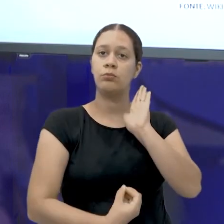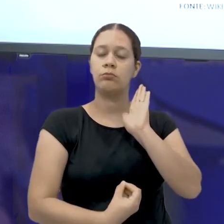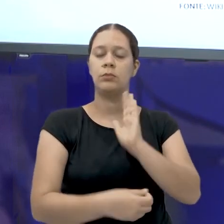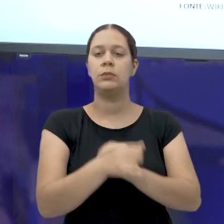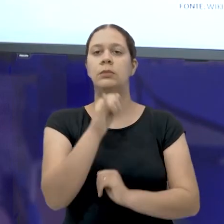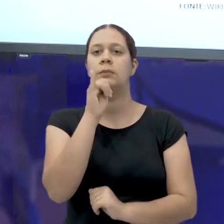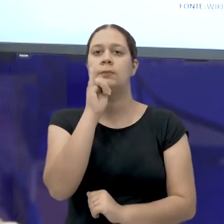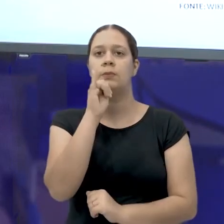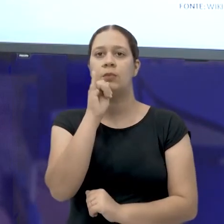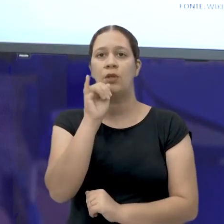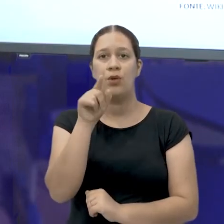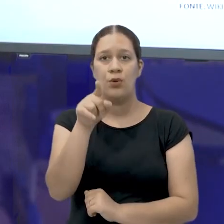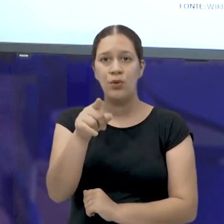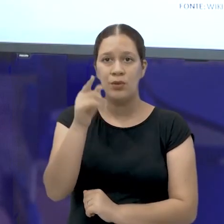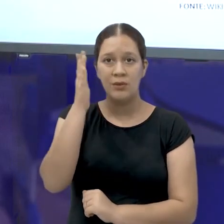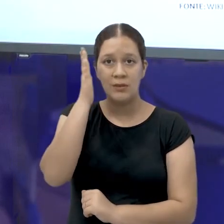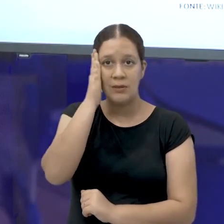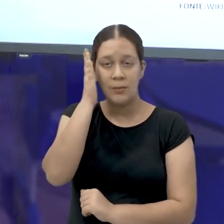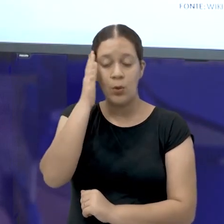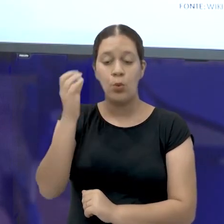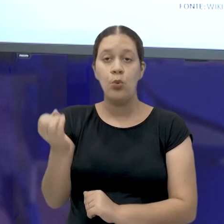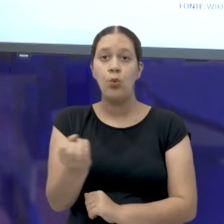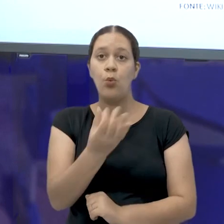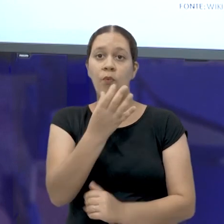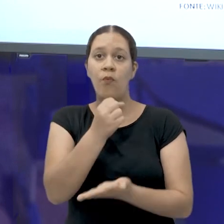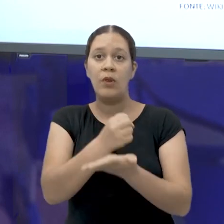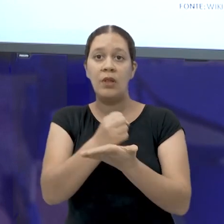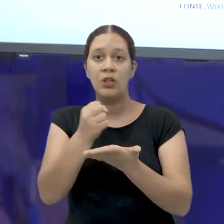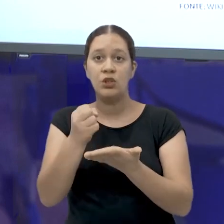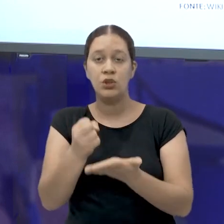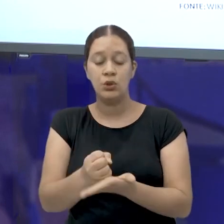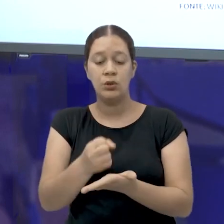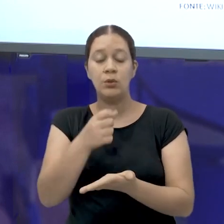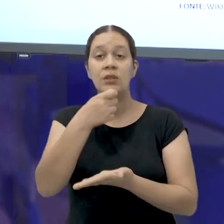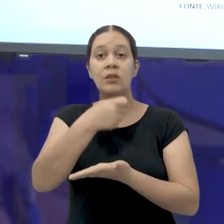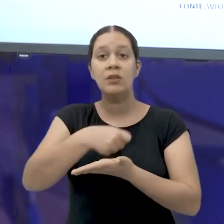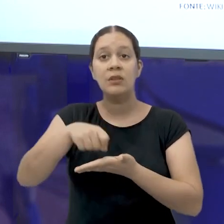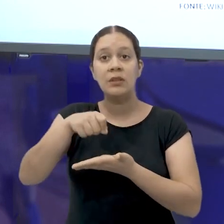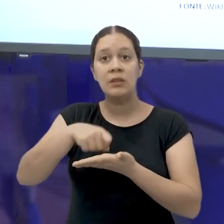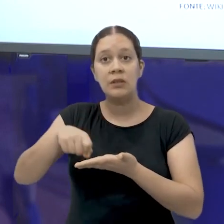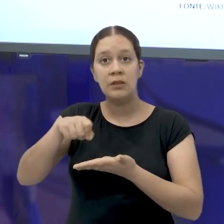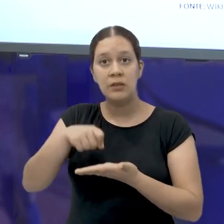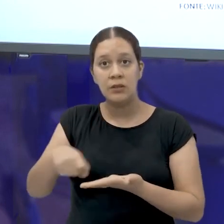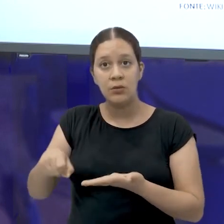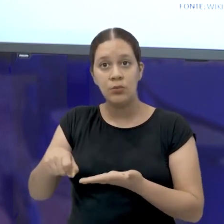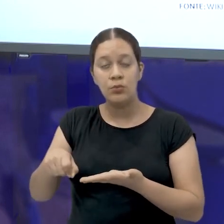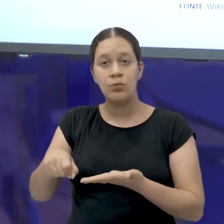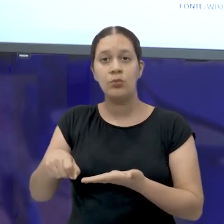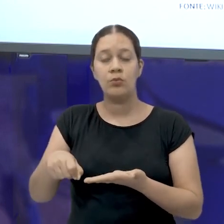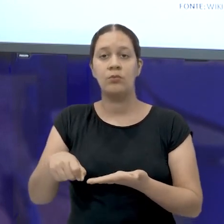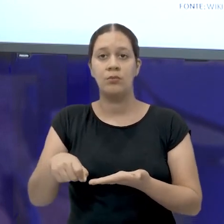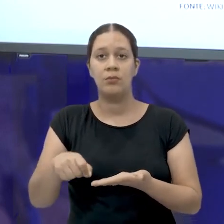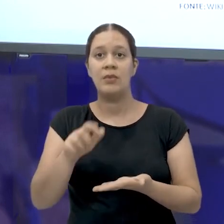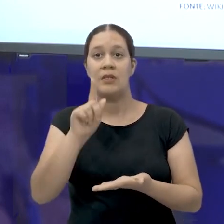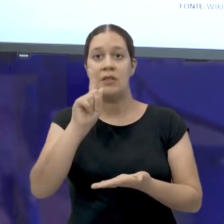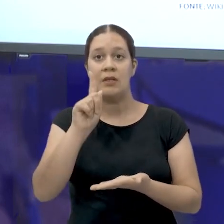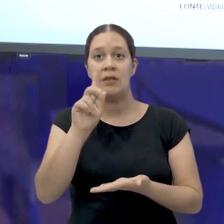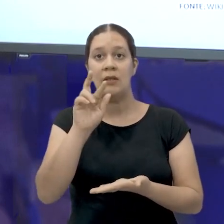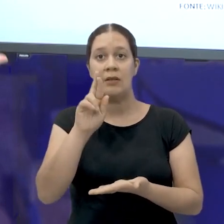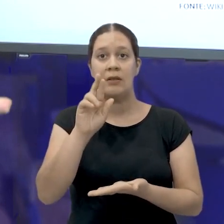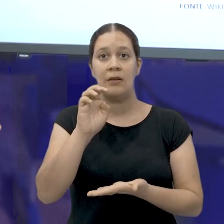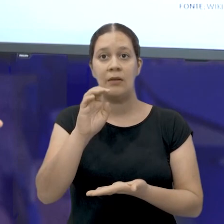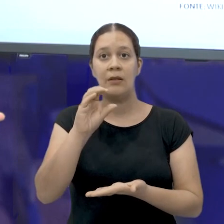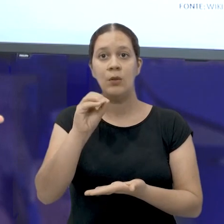exemplo, você sabia que o Novo Testamento ele foi escrito em grego? Pois é. O